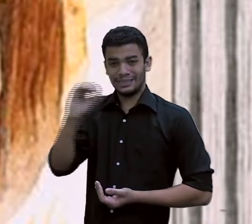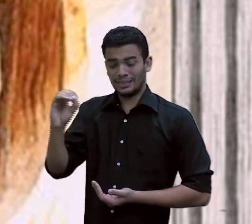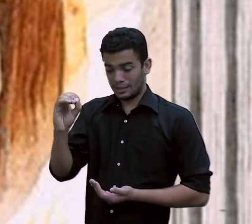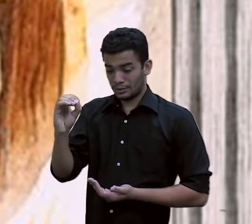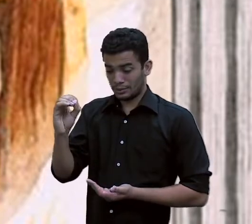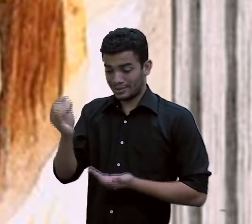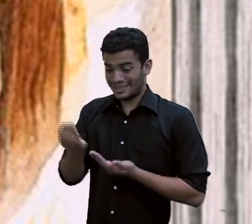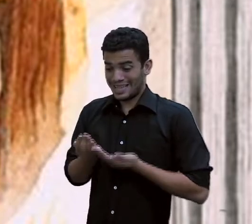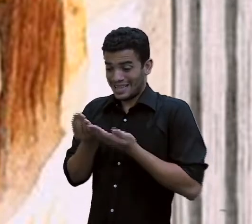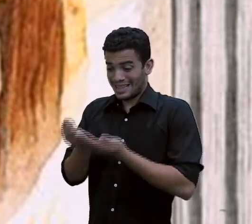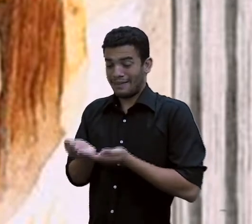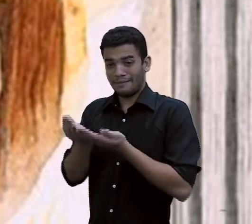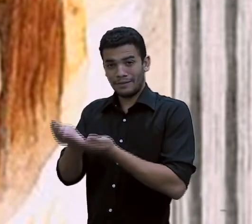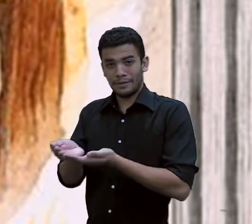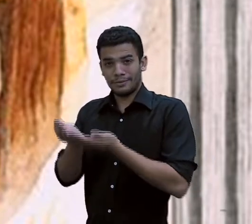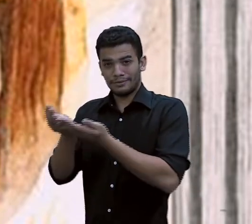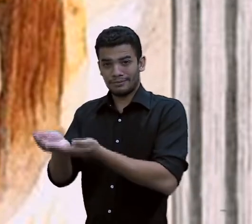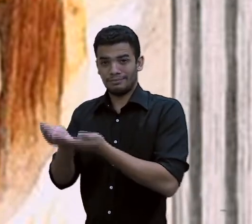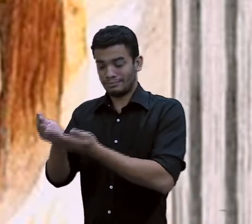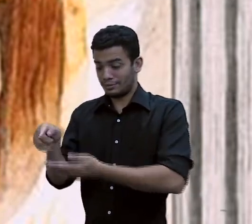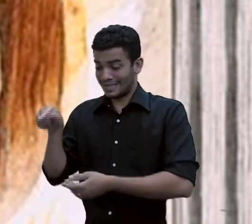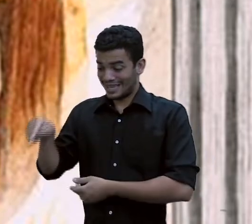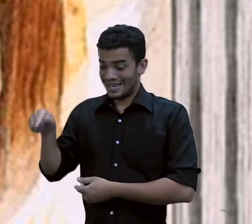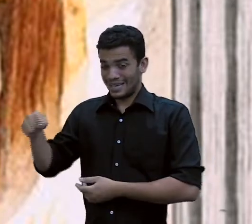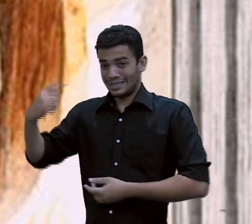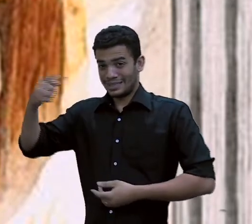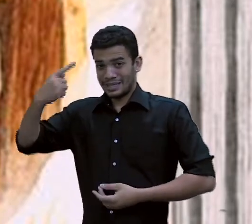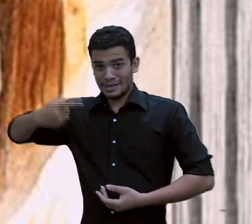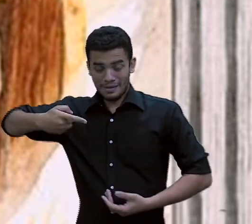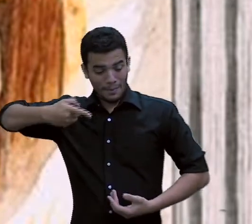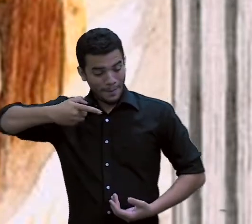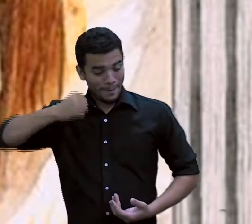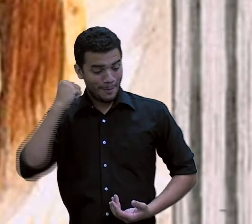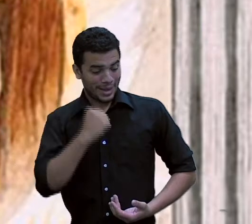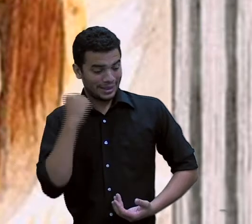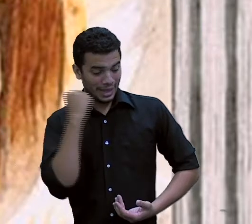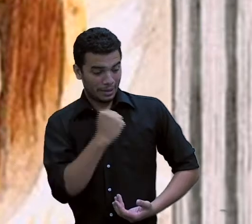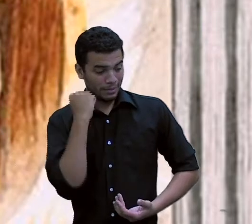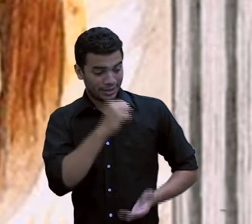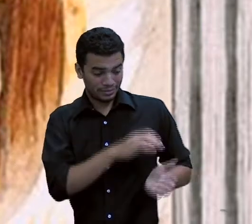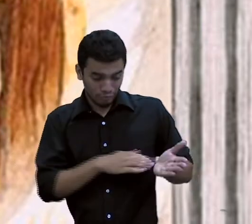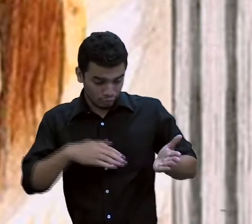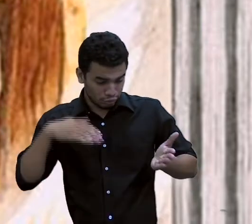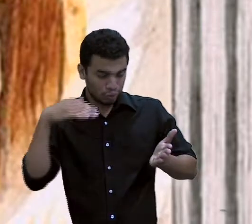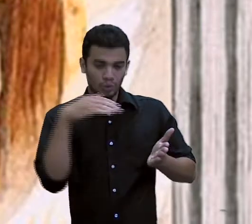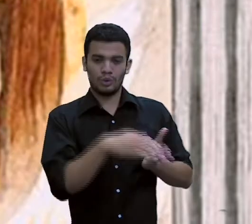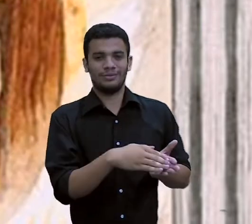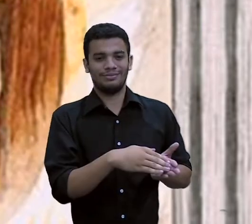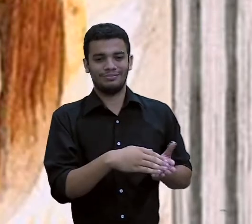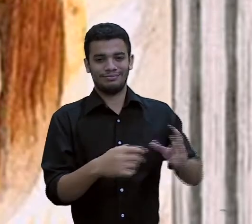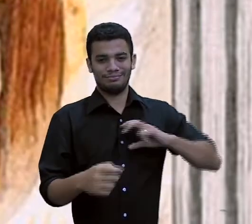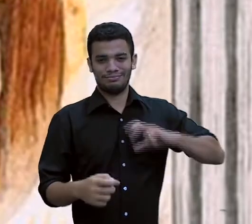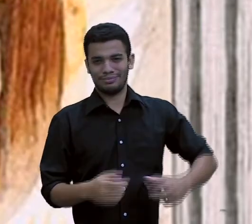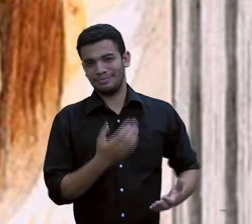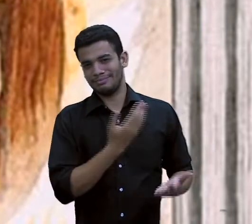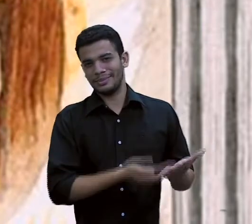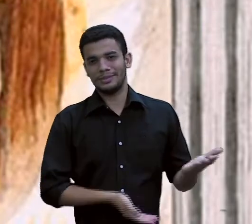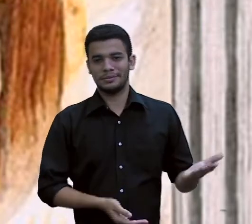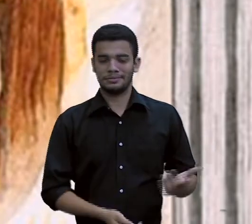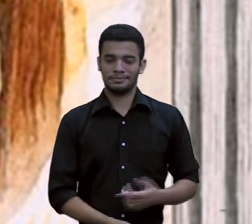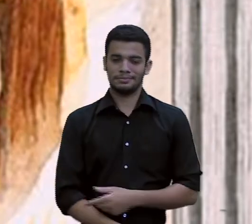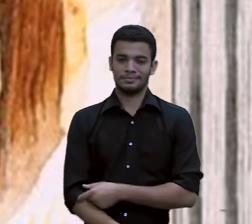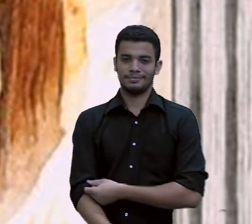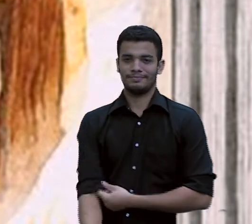o último bastião português no calcanhar das Américas. Olha como que